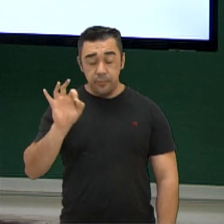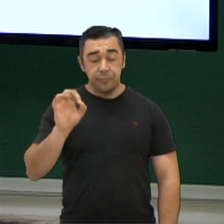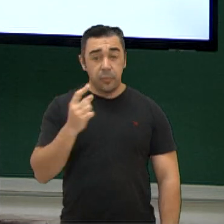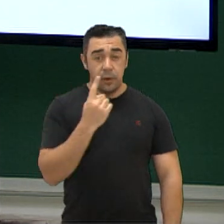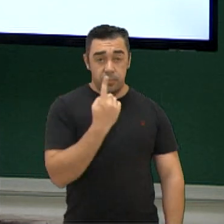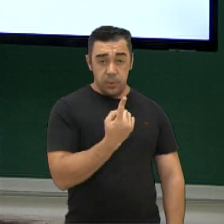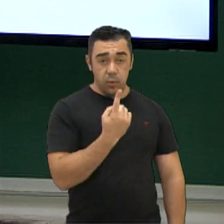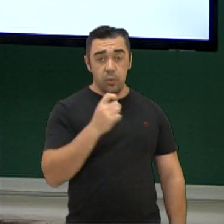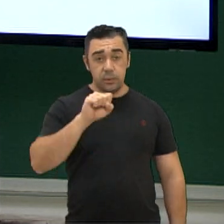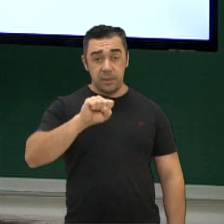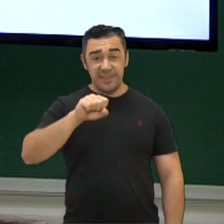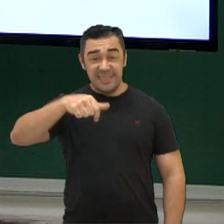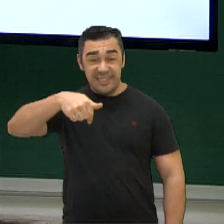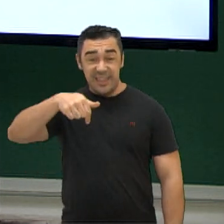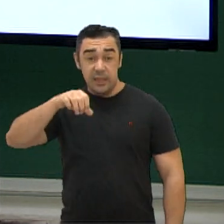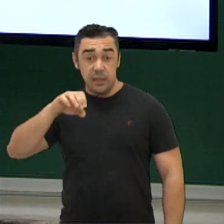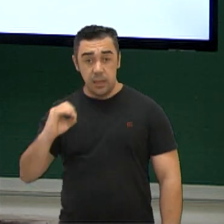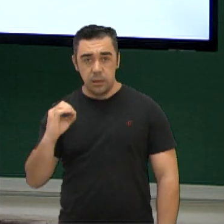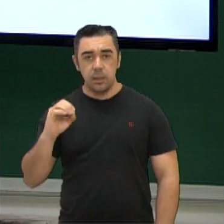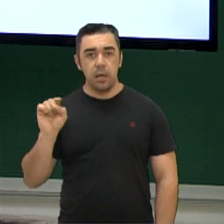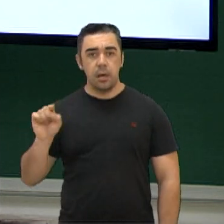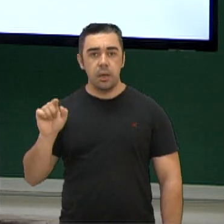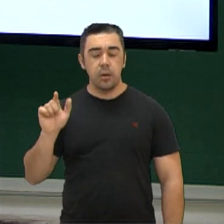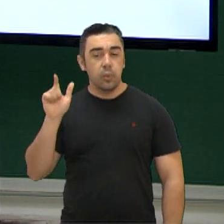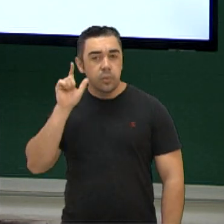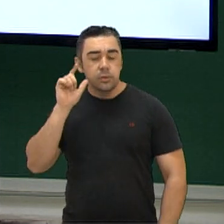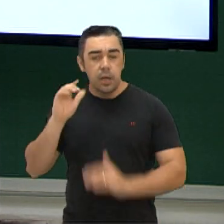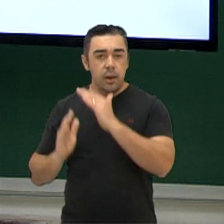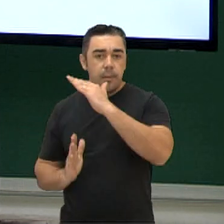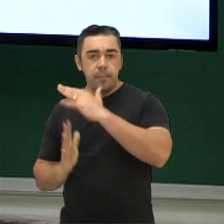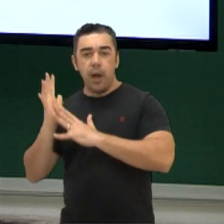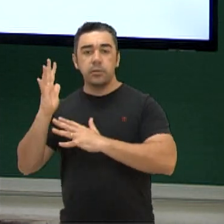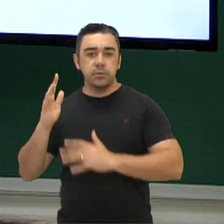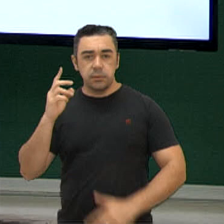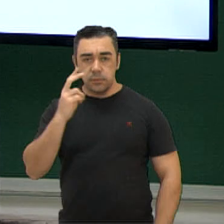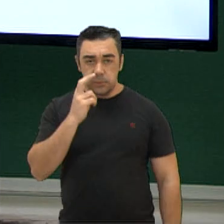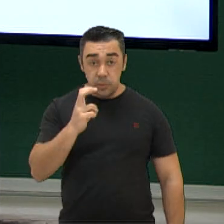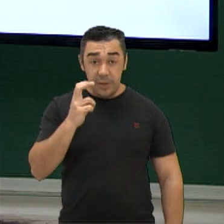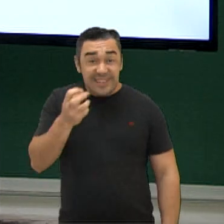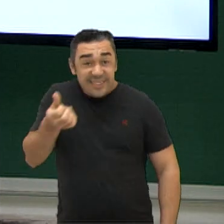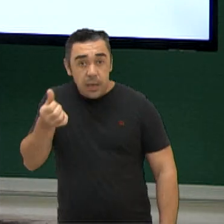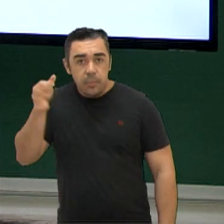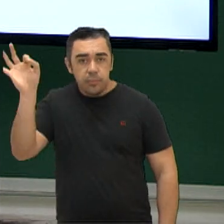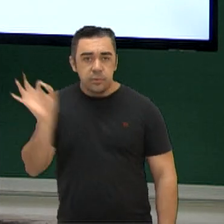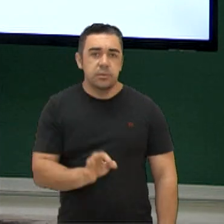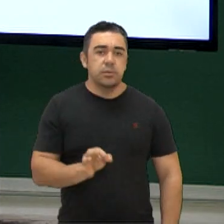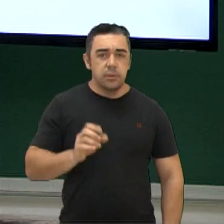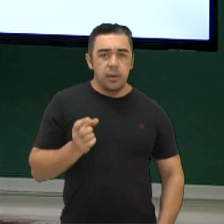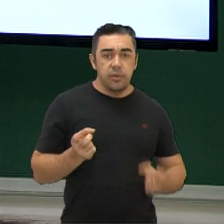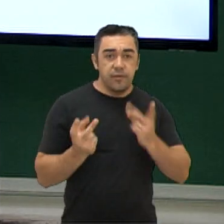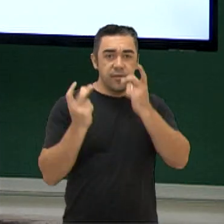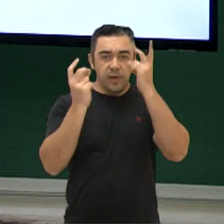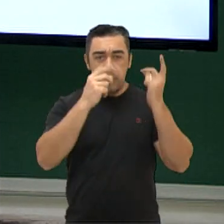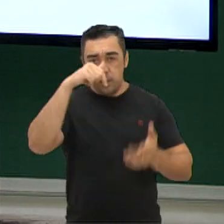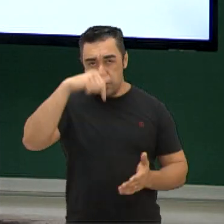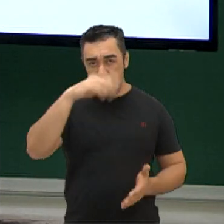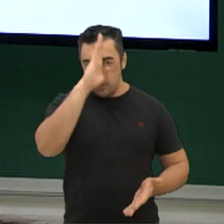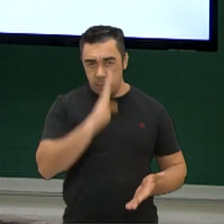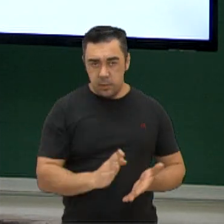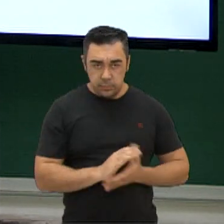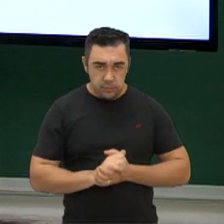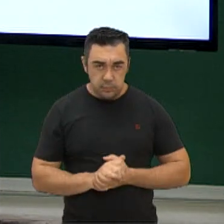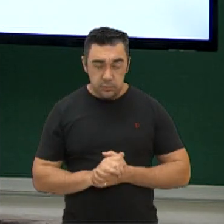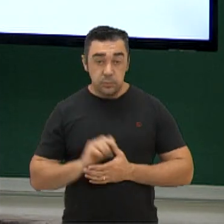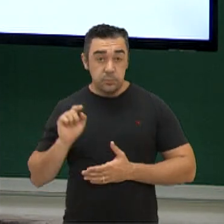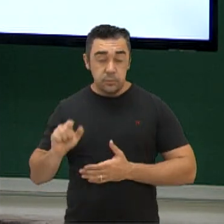de 1870, o café ele chega aí a 56% daquilo que o Brasil vendia. O café ele